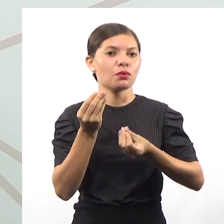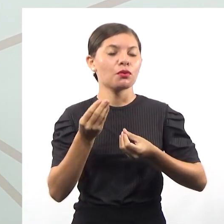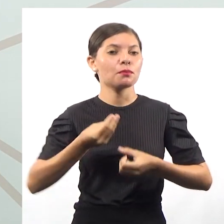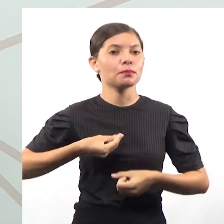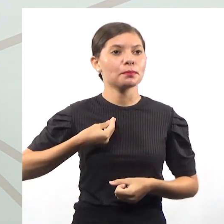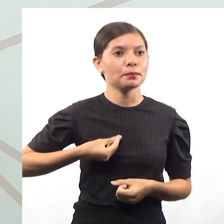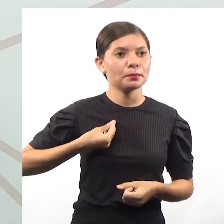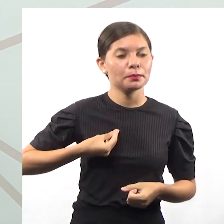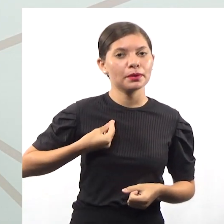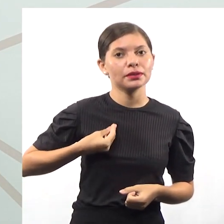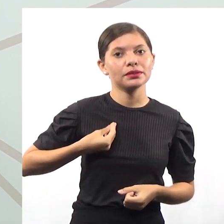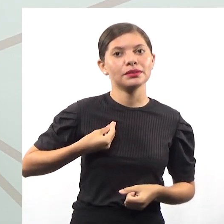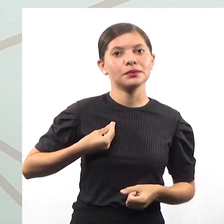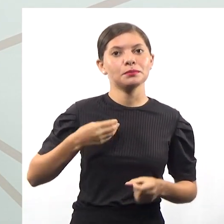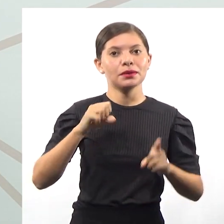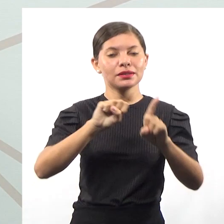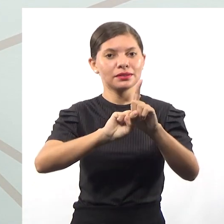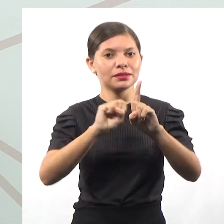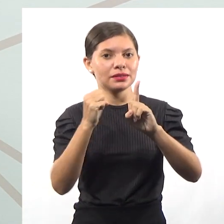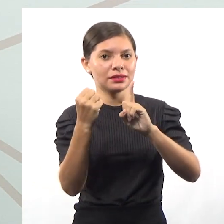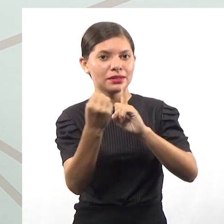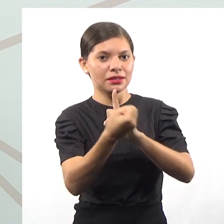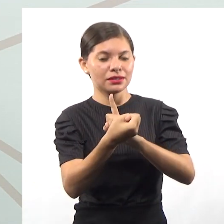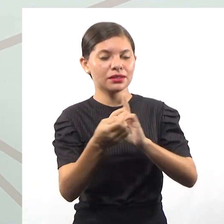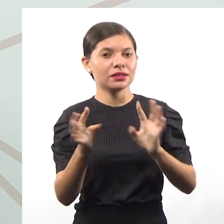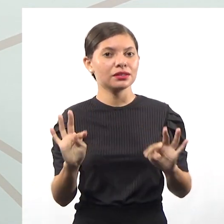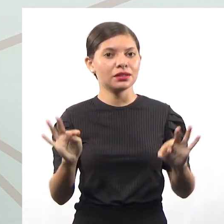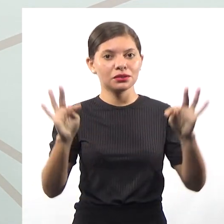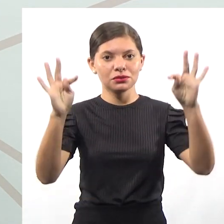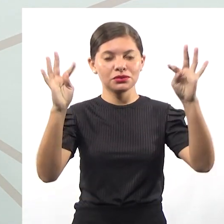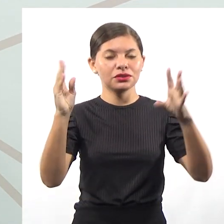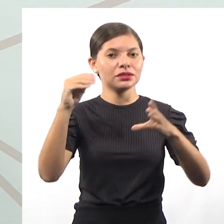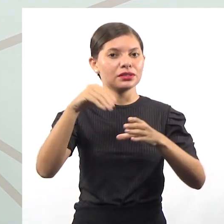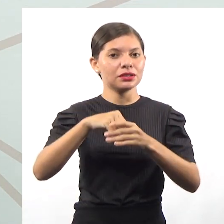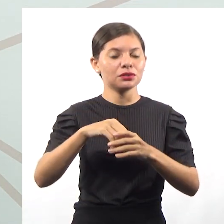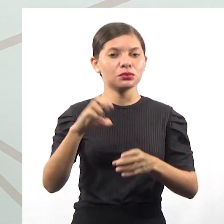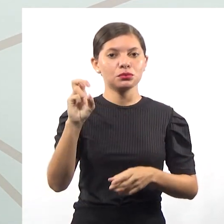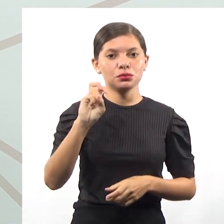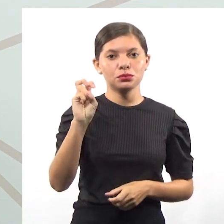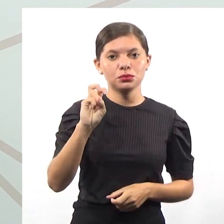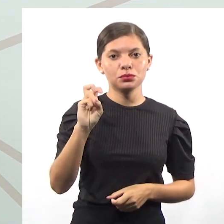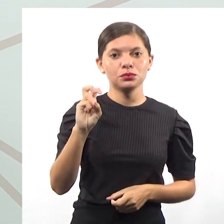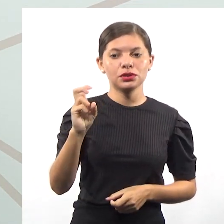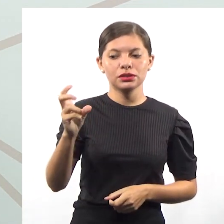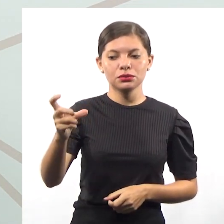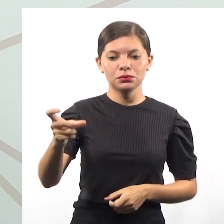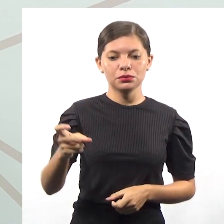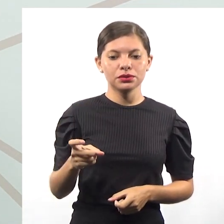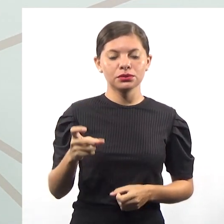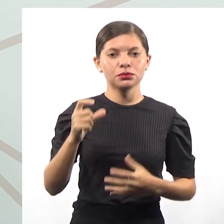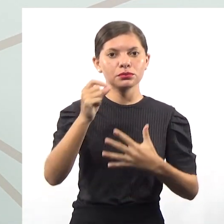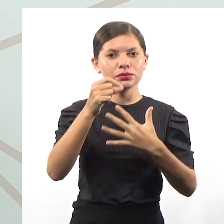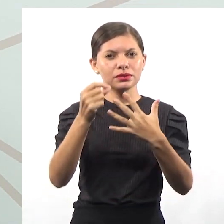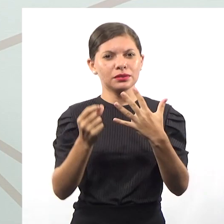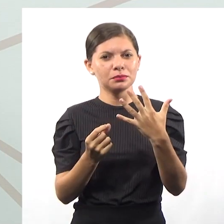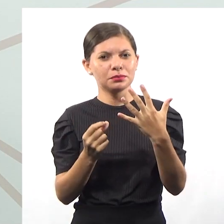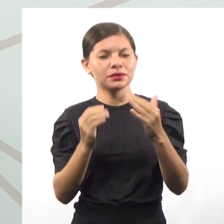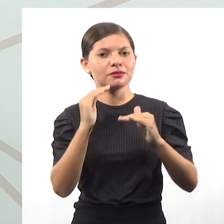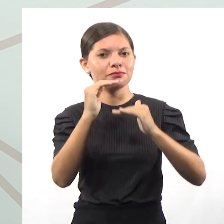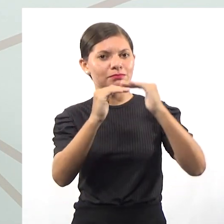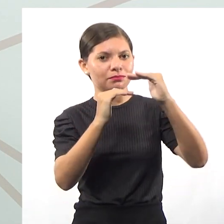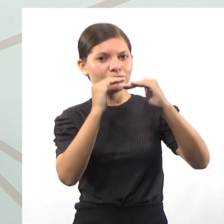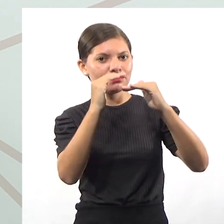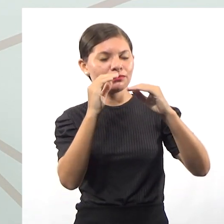também participar ativamente dessa sociedade. Então, as tecnologias entram dentro do 5º eixo como um dos elementos a